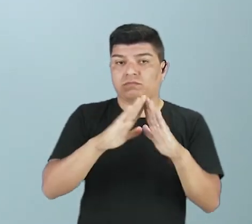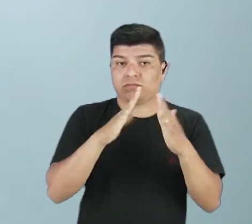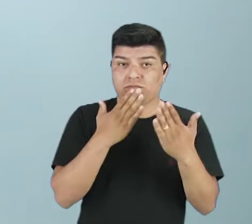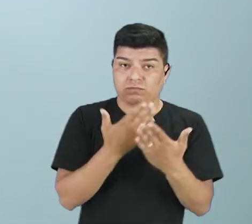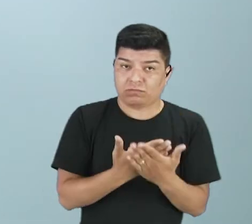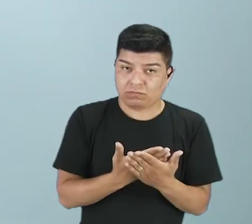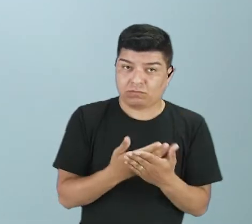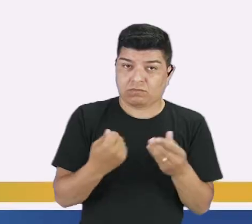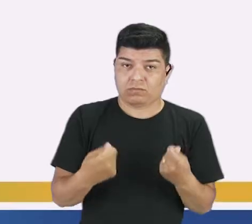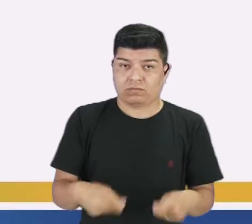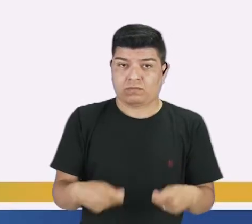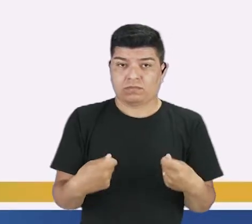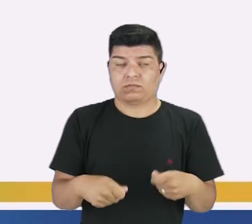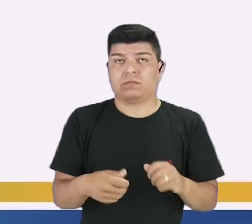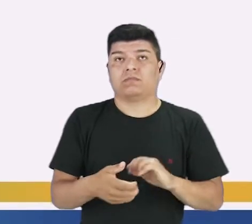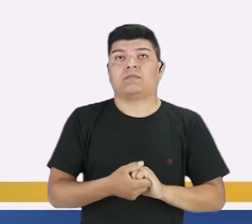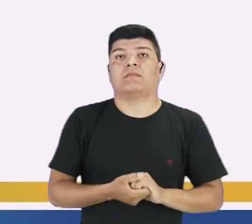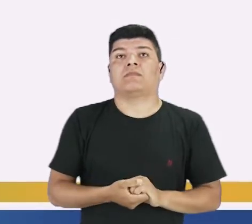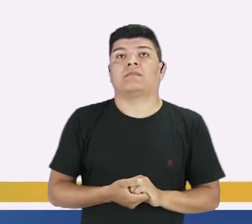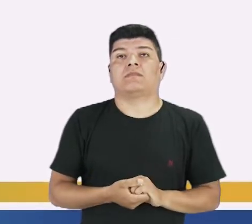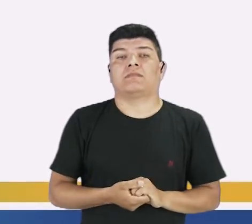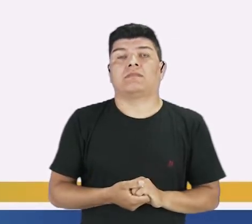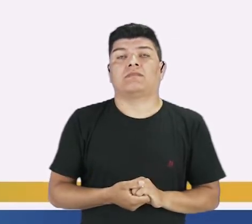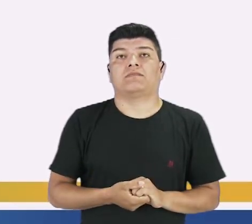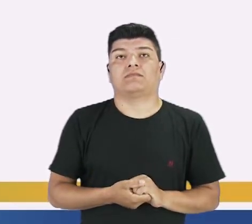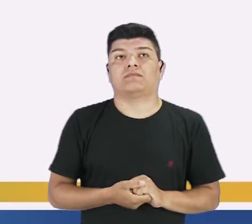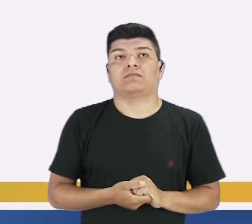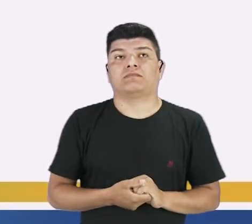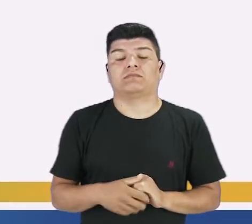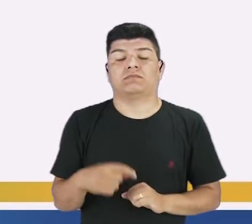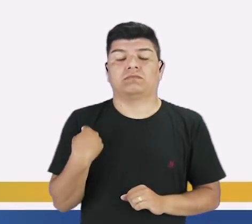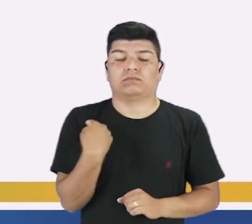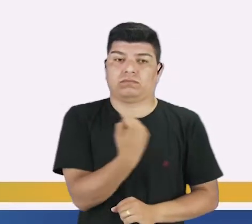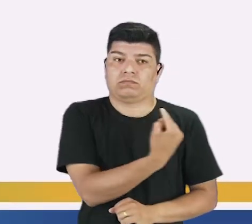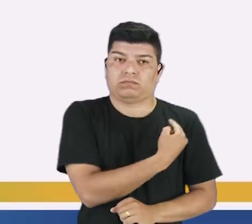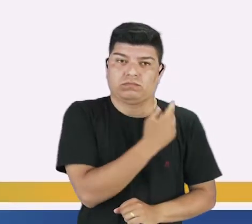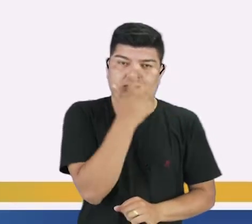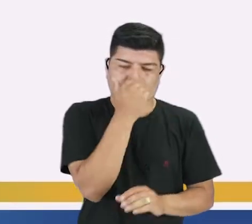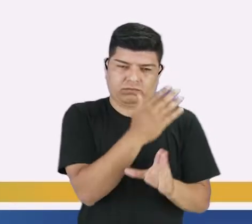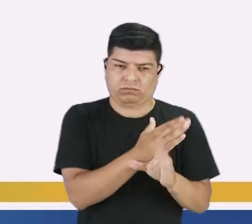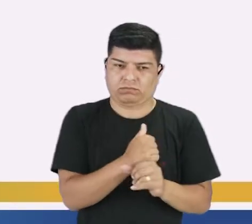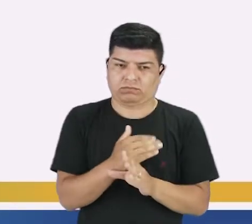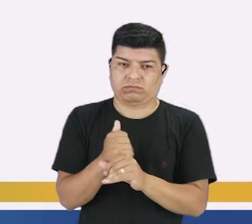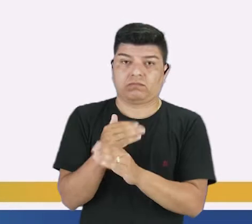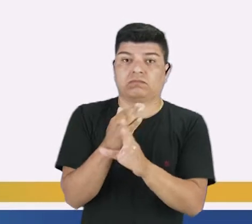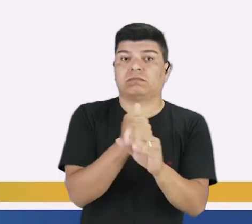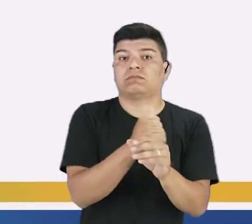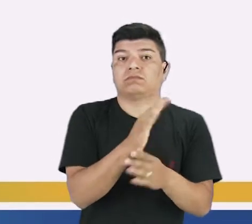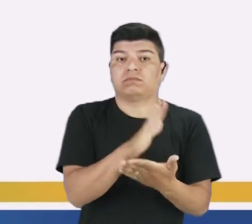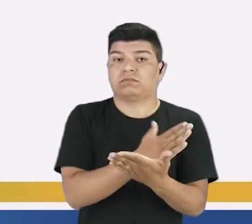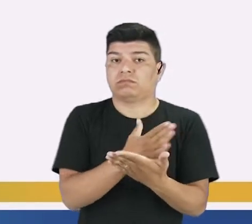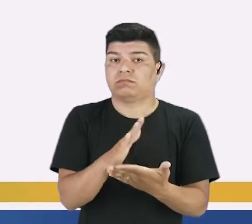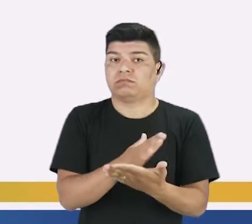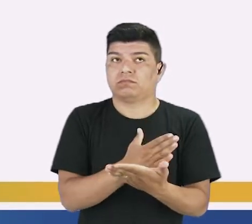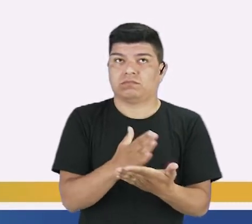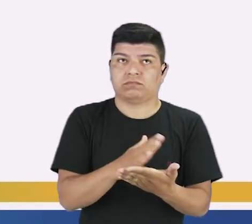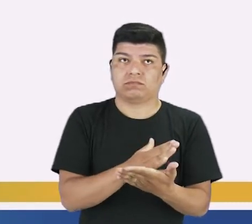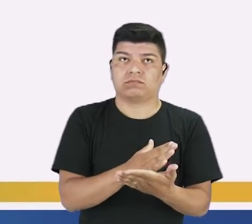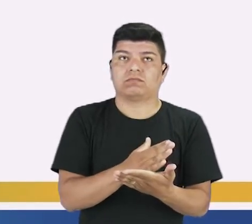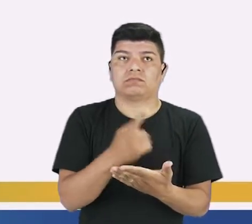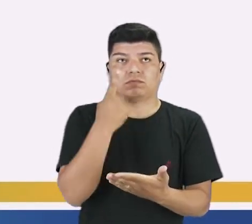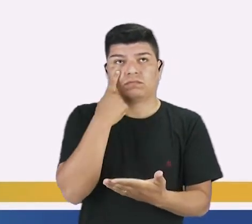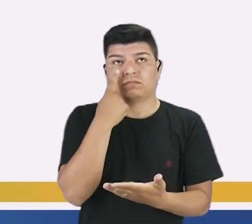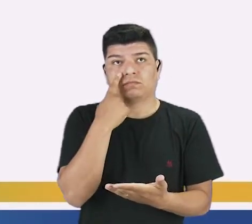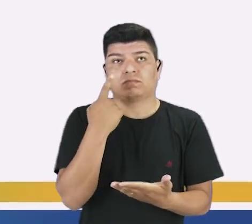escola, é necessário que nós não nos percamos no caminho em alguns momentos. E vamos